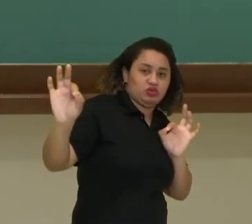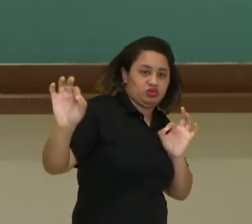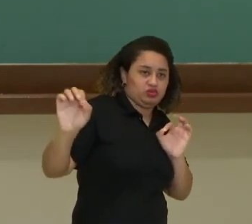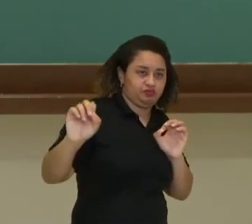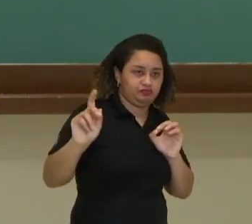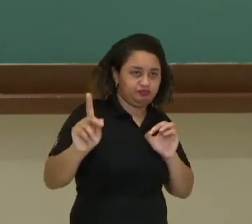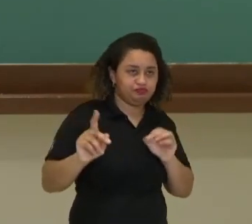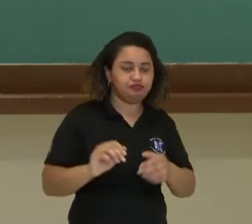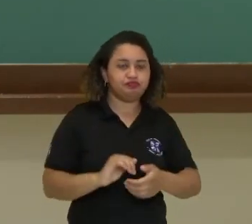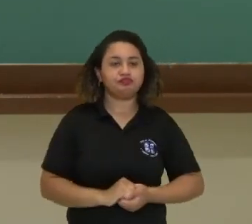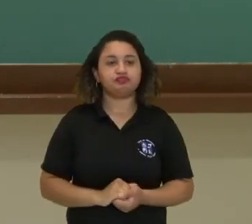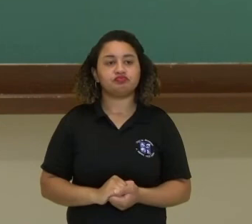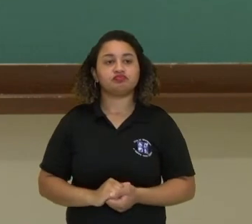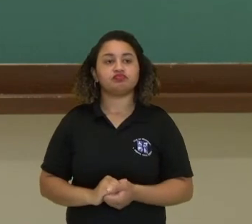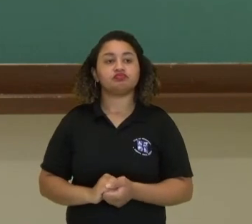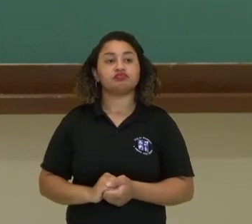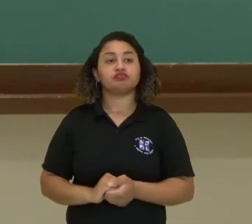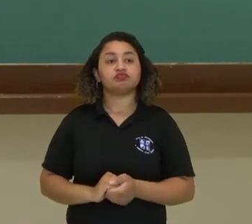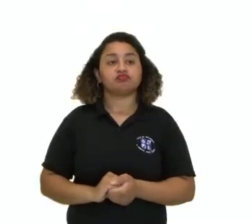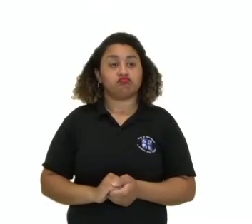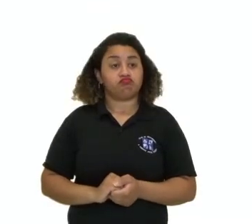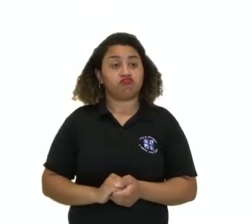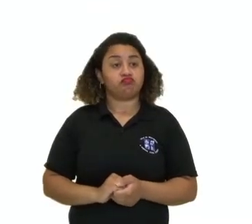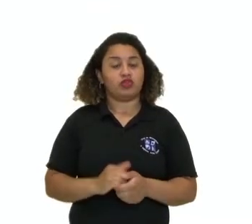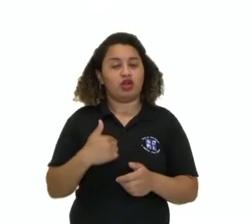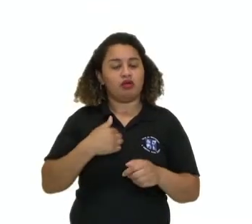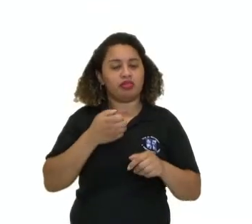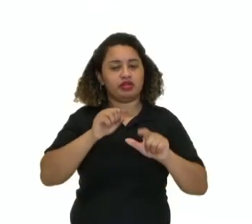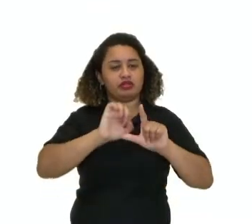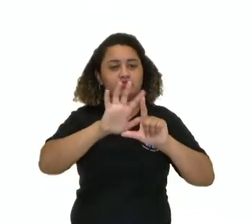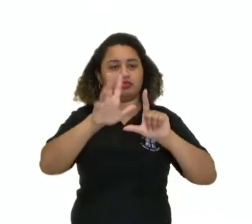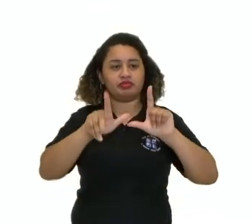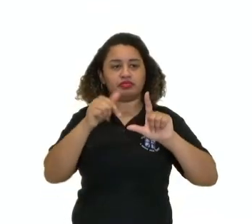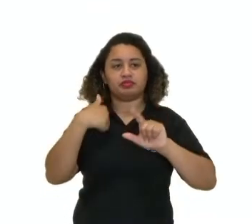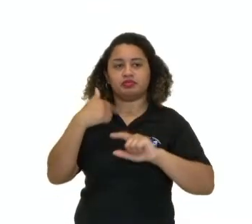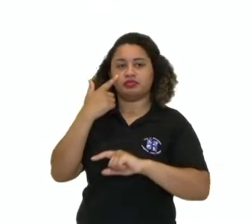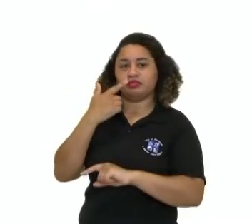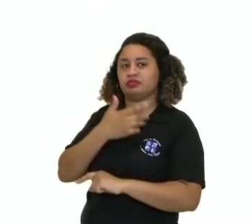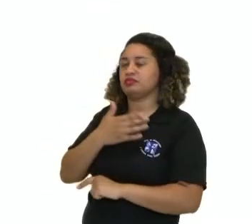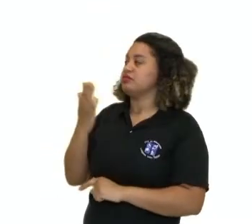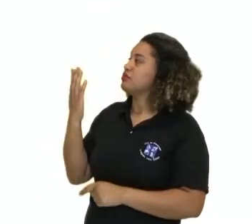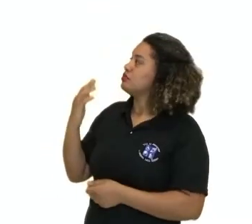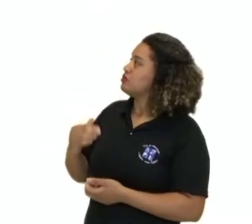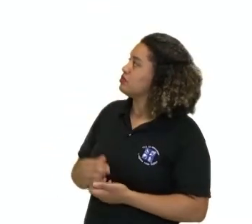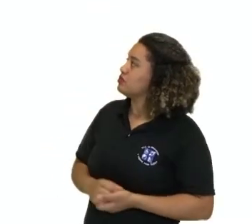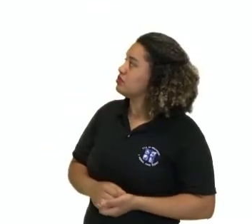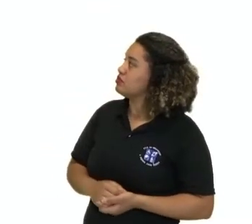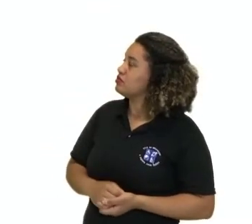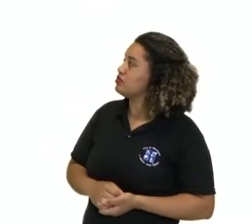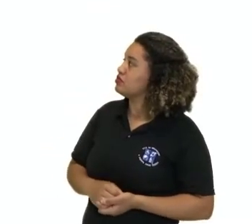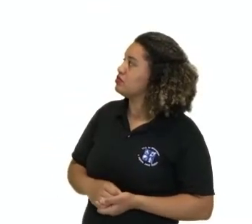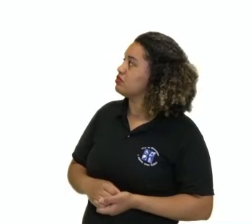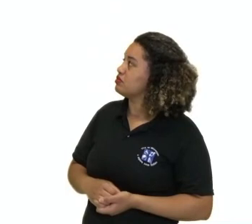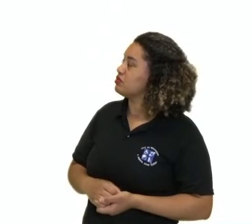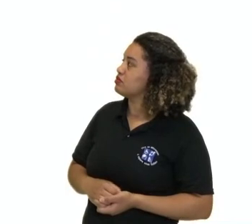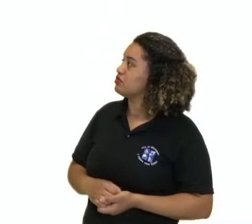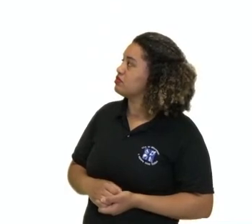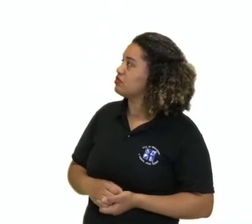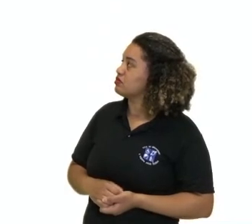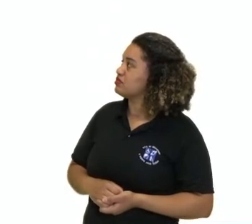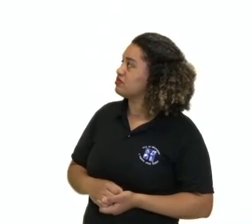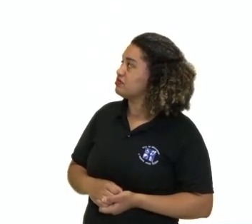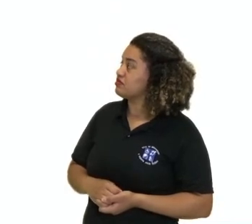falo o turismo no rio quanto é que custa andar naquele jipe é que queremos andar tranquilos no Rio de Janeiro